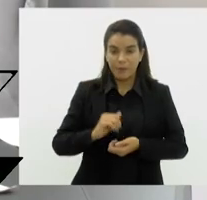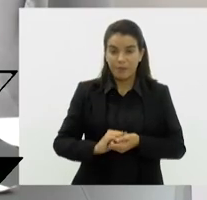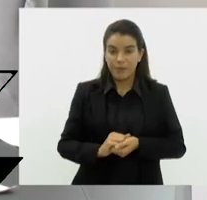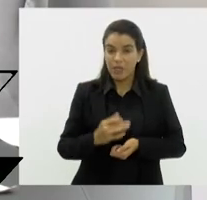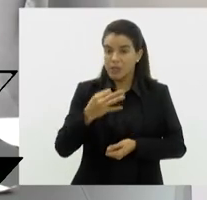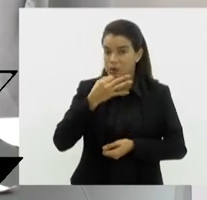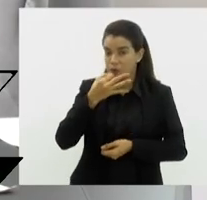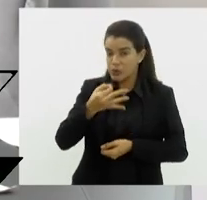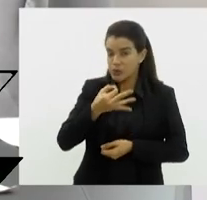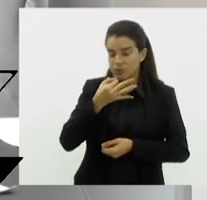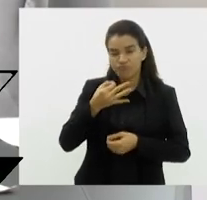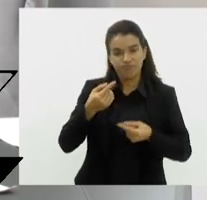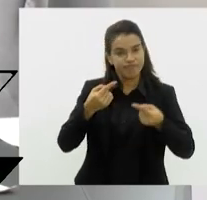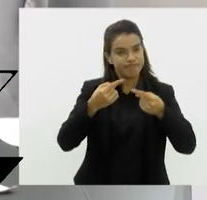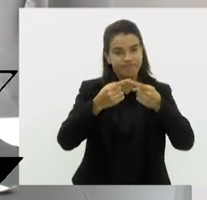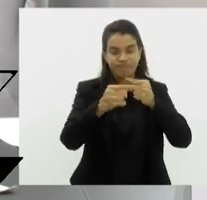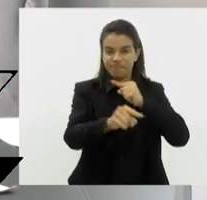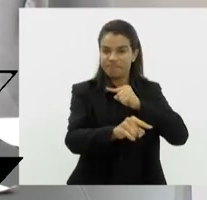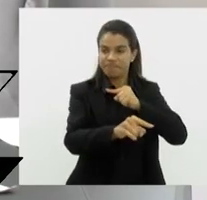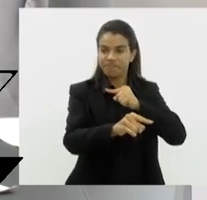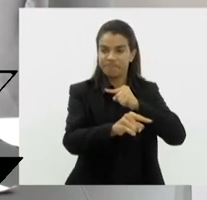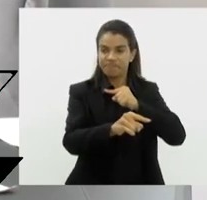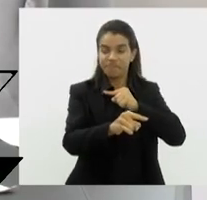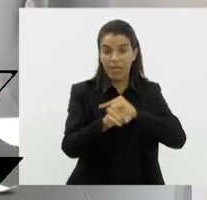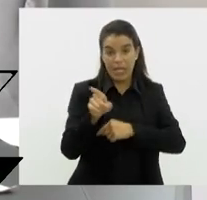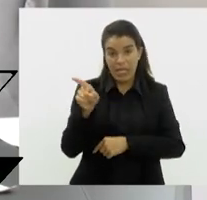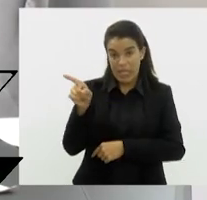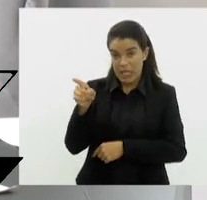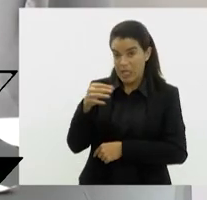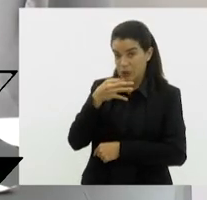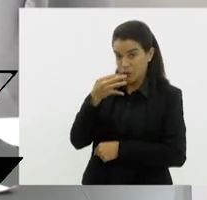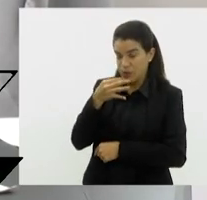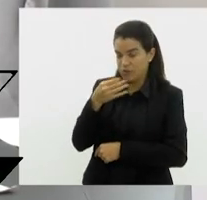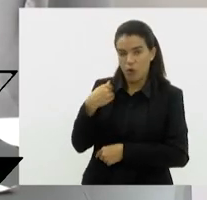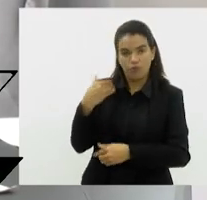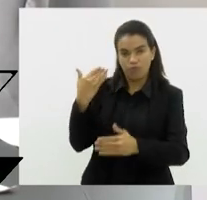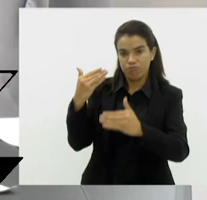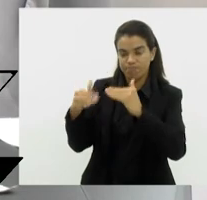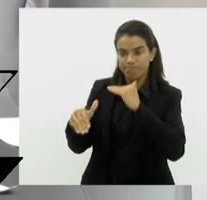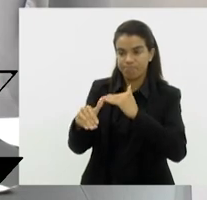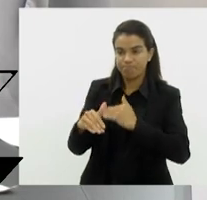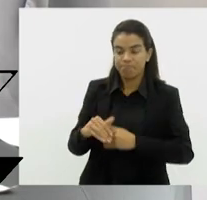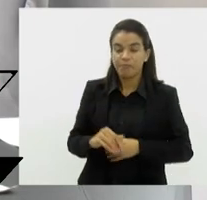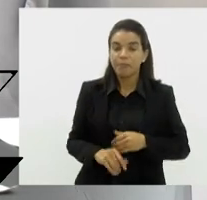Sugestão divergente. Aqui ele está dando uma sugestão. Primeiro,